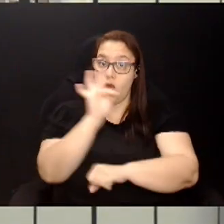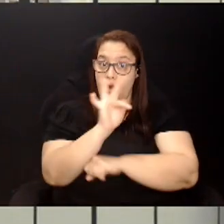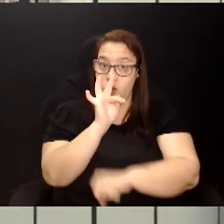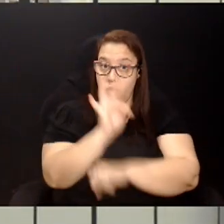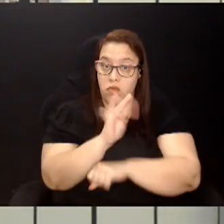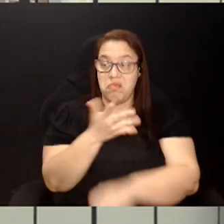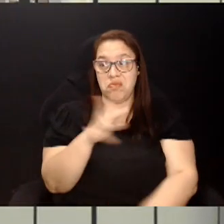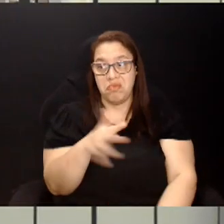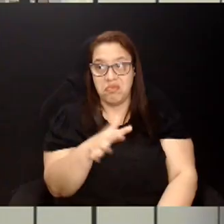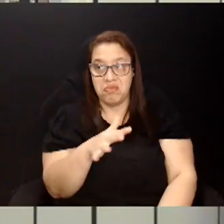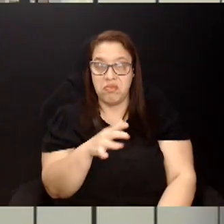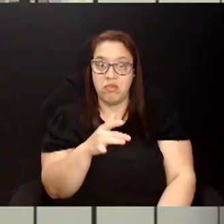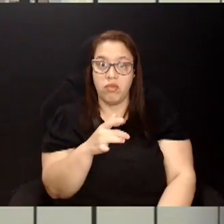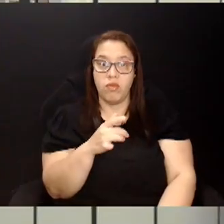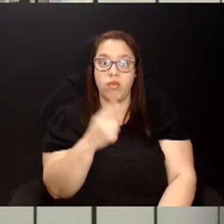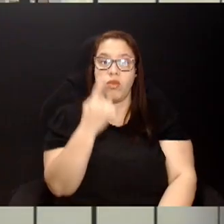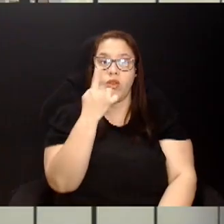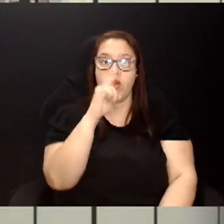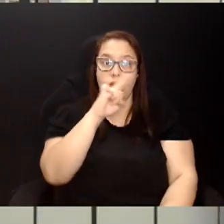a apenas